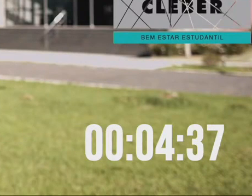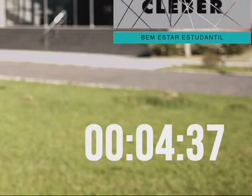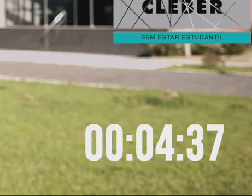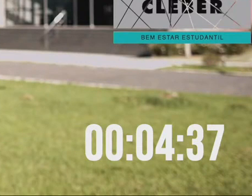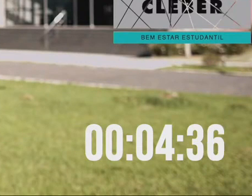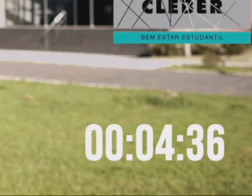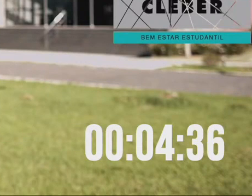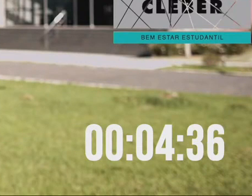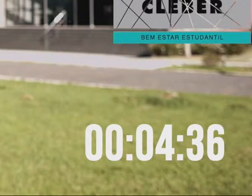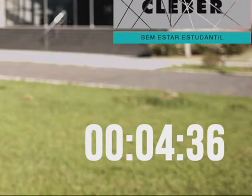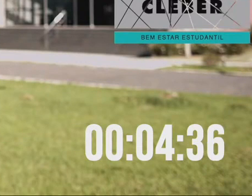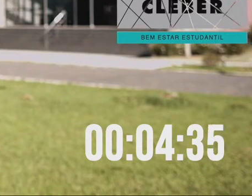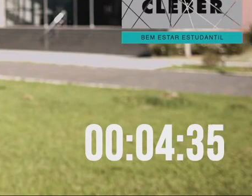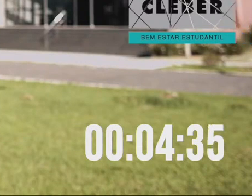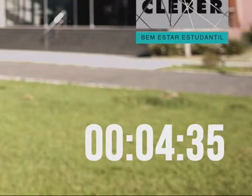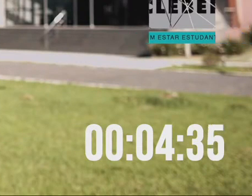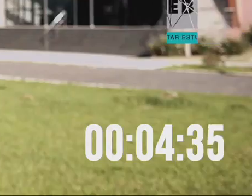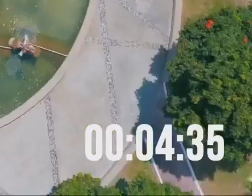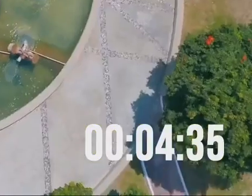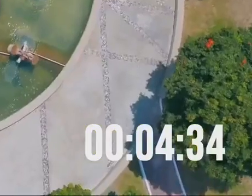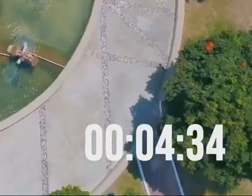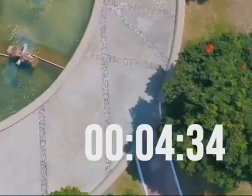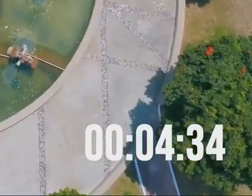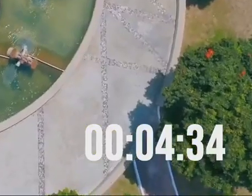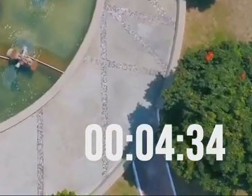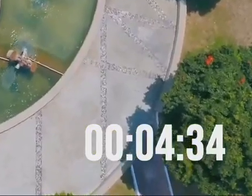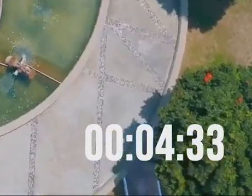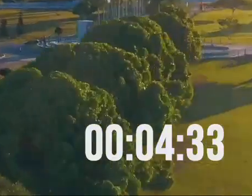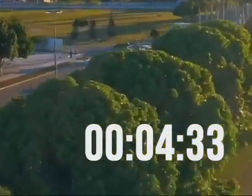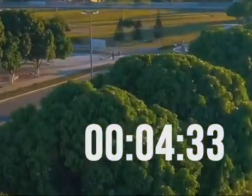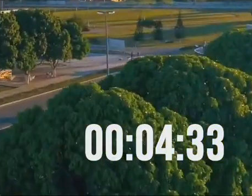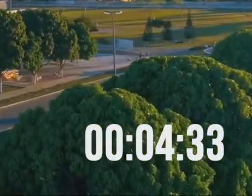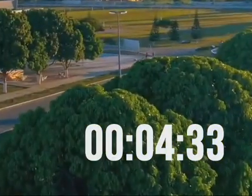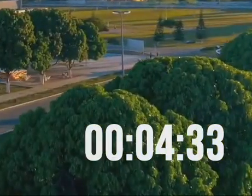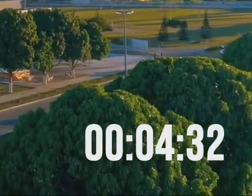e realiza sonhos há 40 anos.